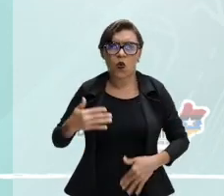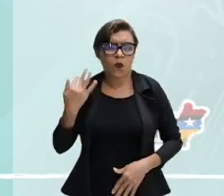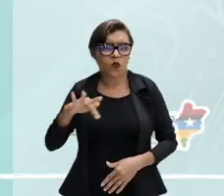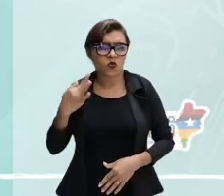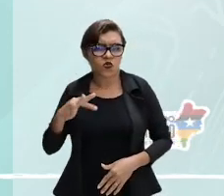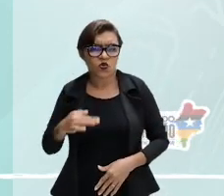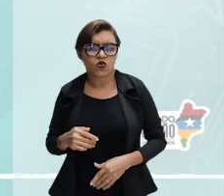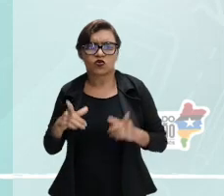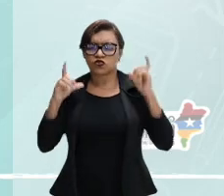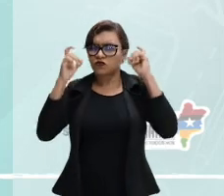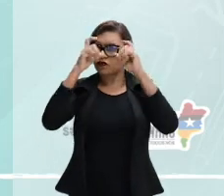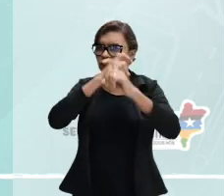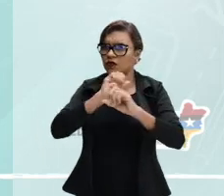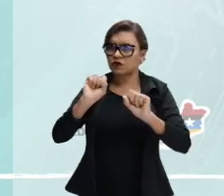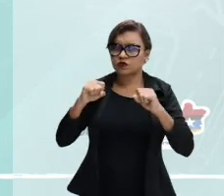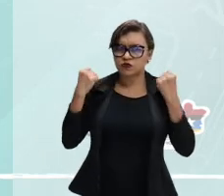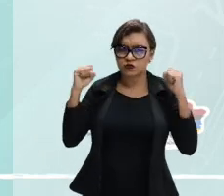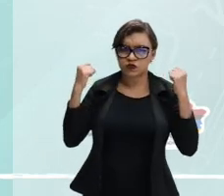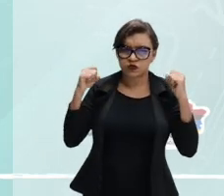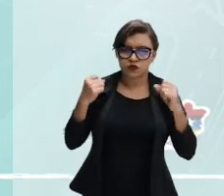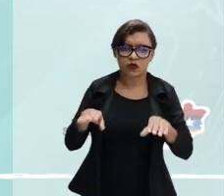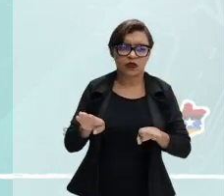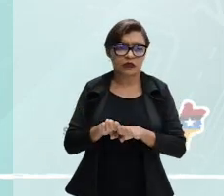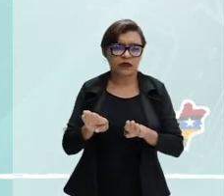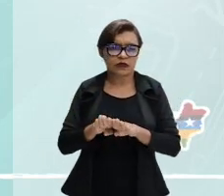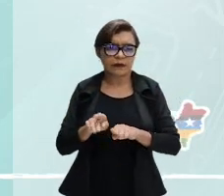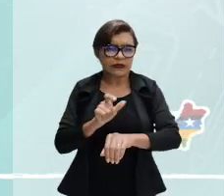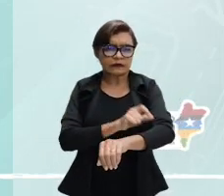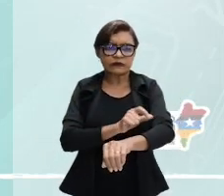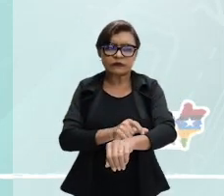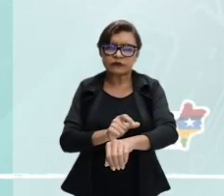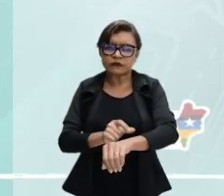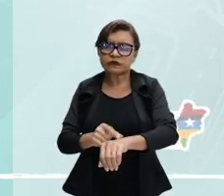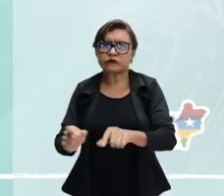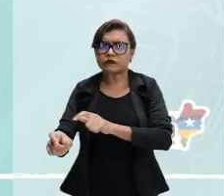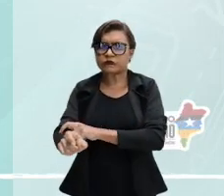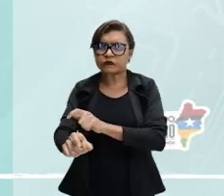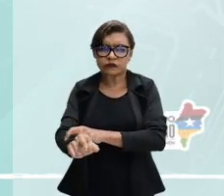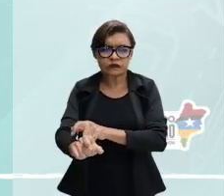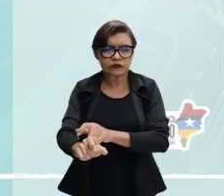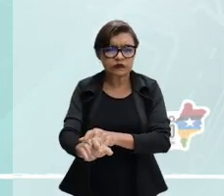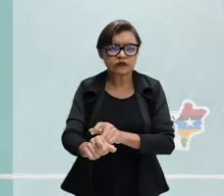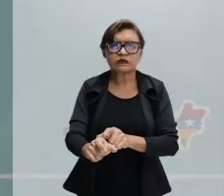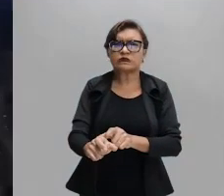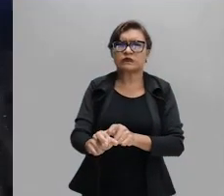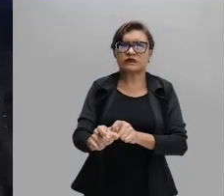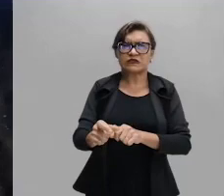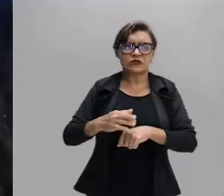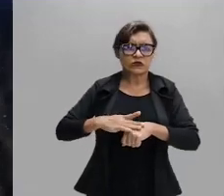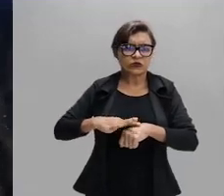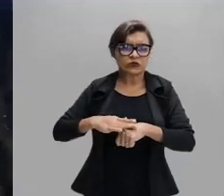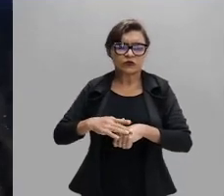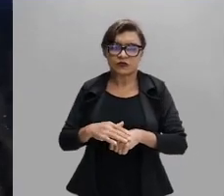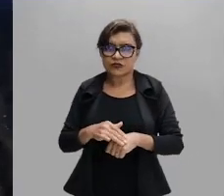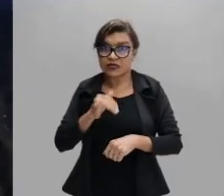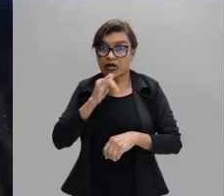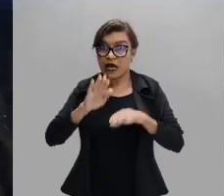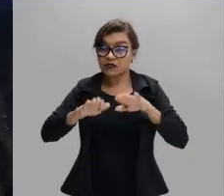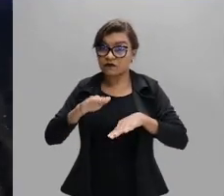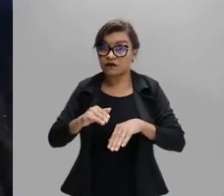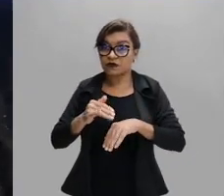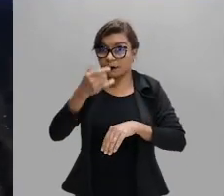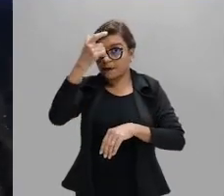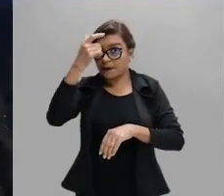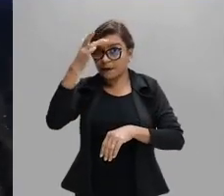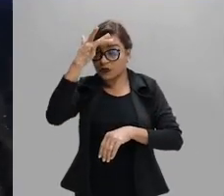fazer esforços, dermatites e infecções fúngicas. Como assim, professor? Dermatites. O gordinho, geralmente, ele costuma,